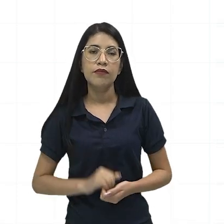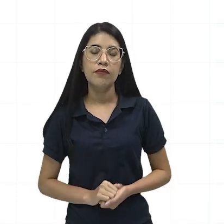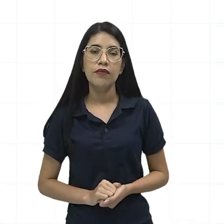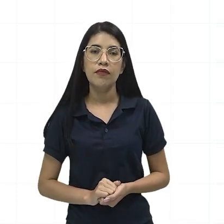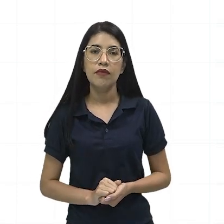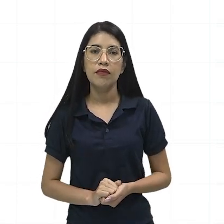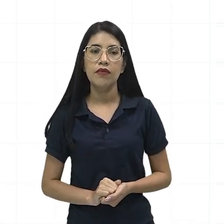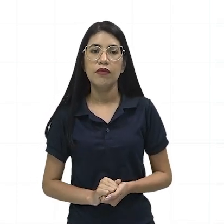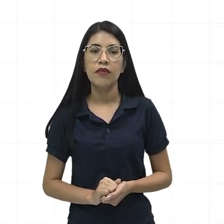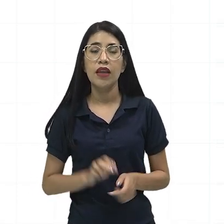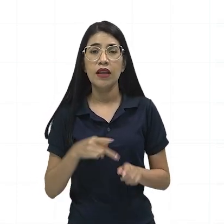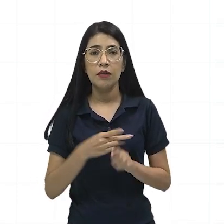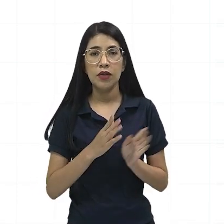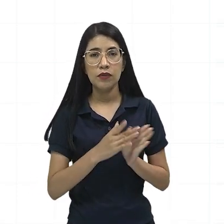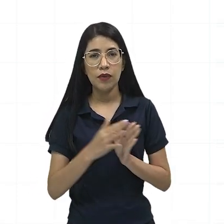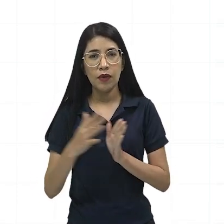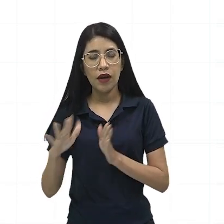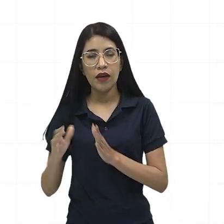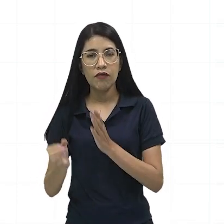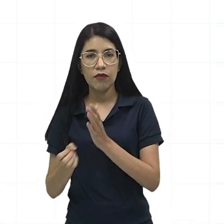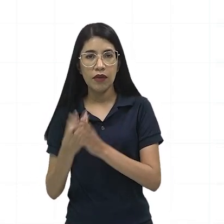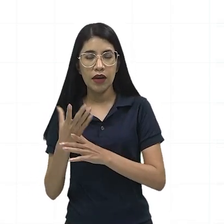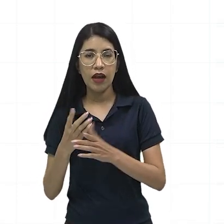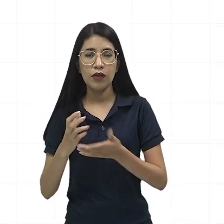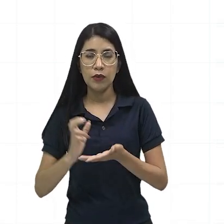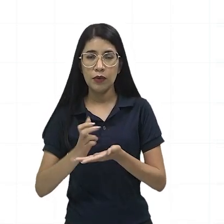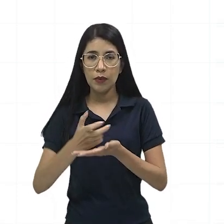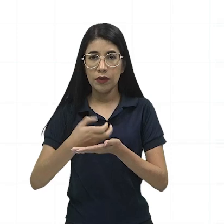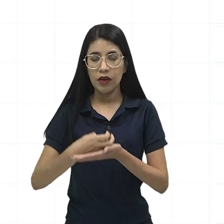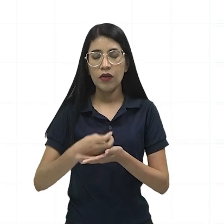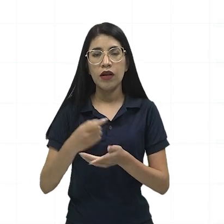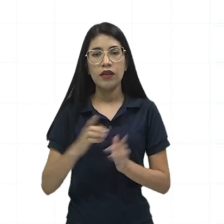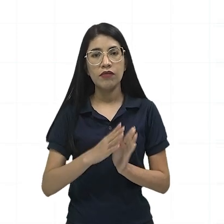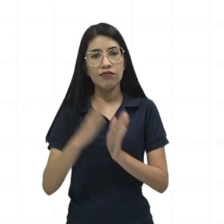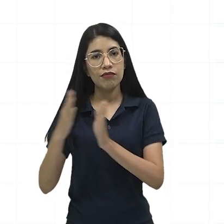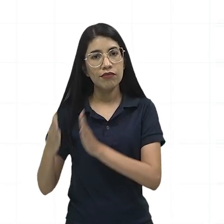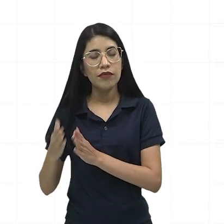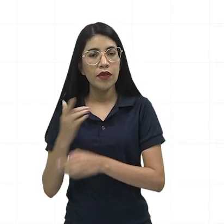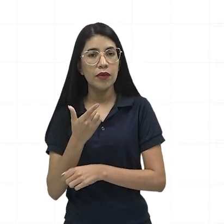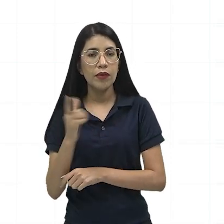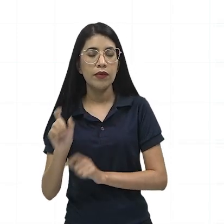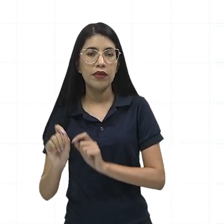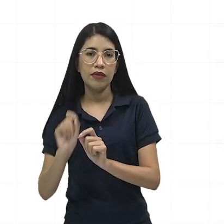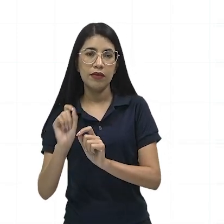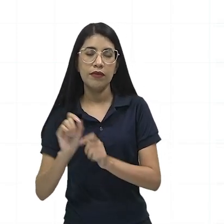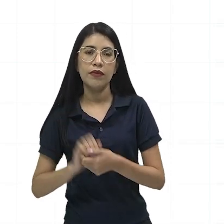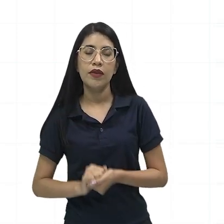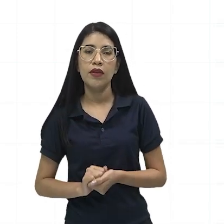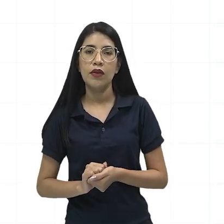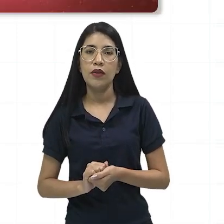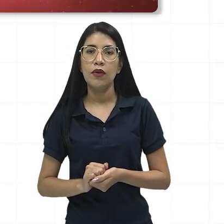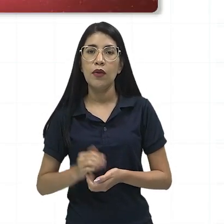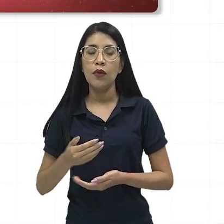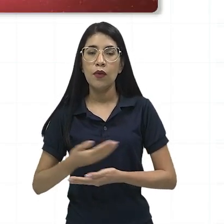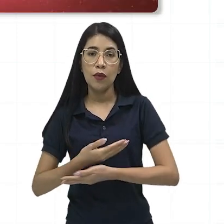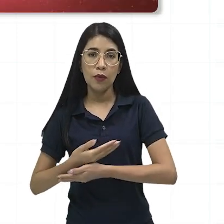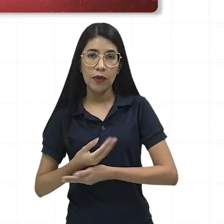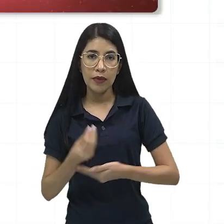Após esse processo da formação do embrião, nós temos uma outra etapa, que é o feto.